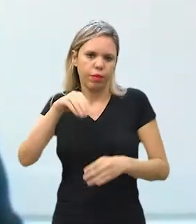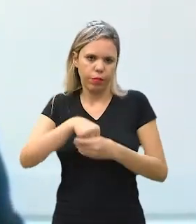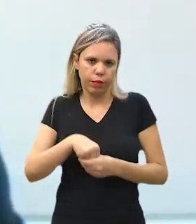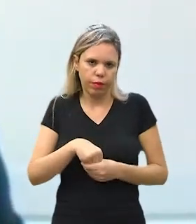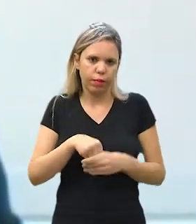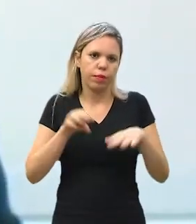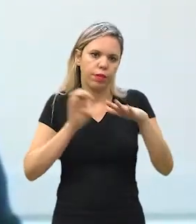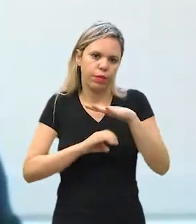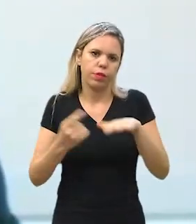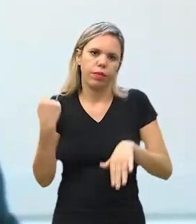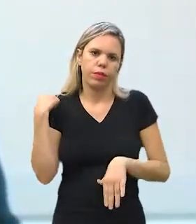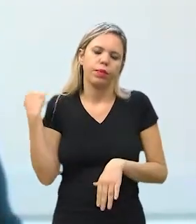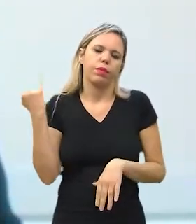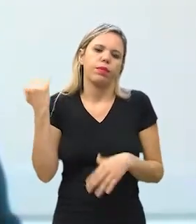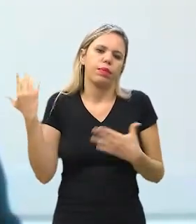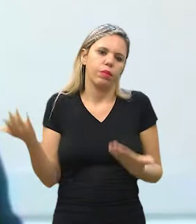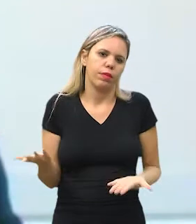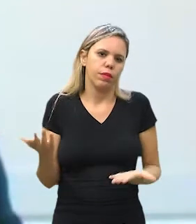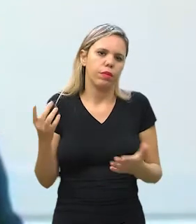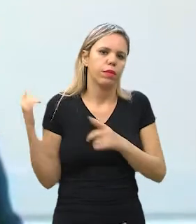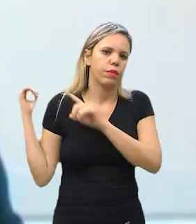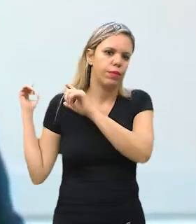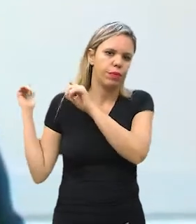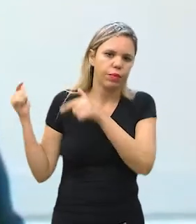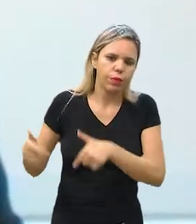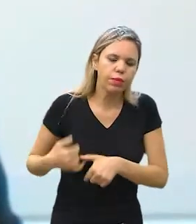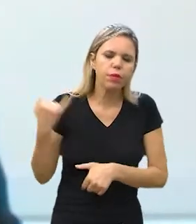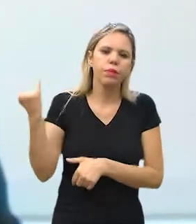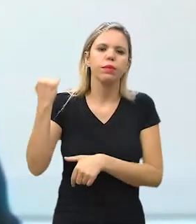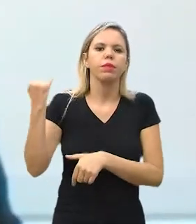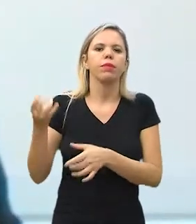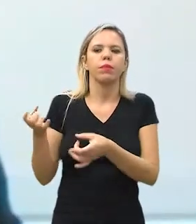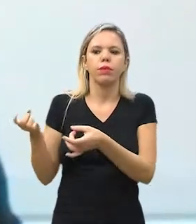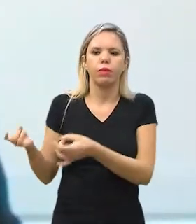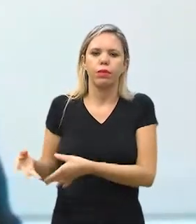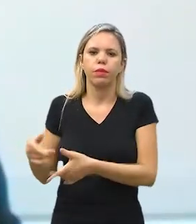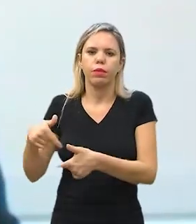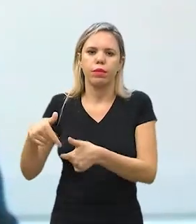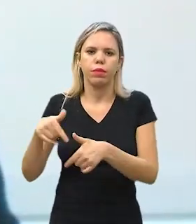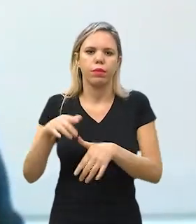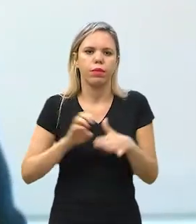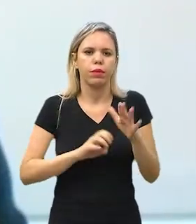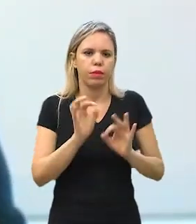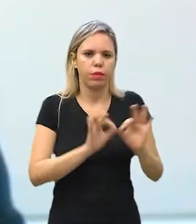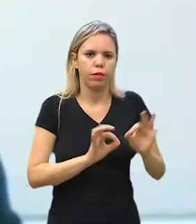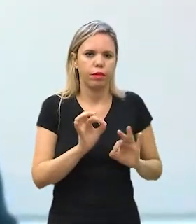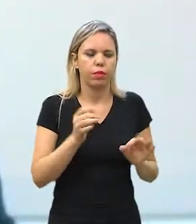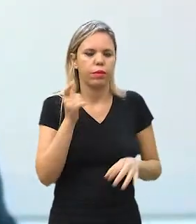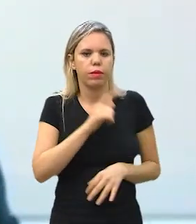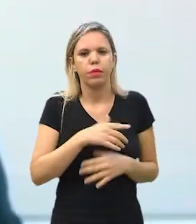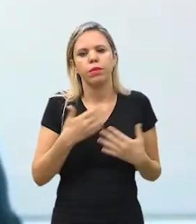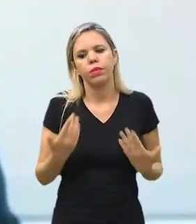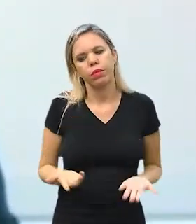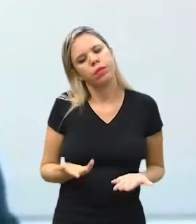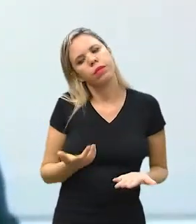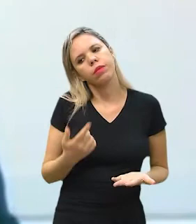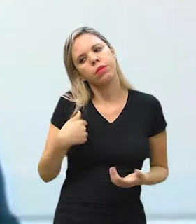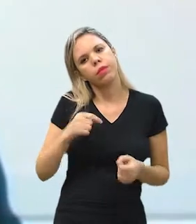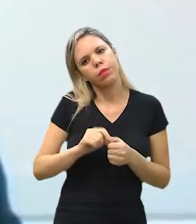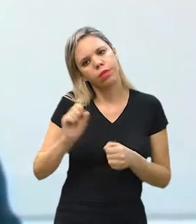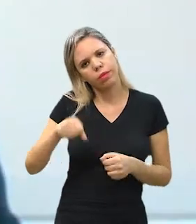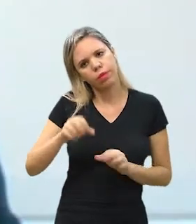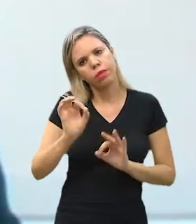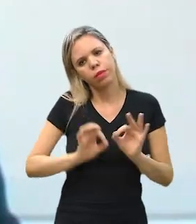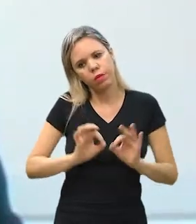função importante dentro da empresa, e aí ter essa trajetória de desligamento precisou ter um planejamento,